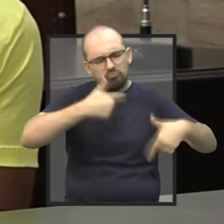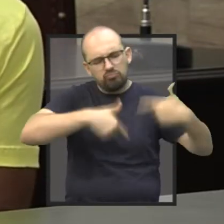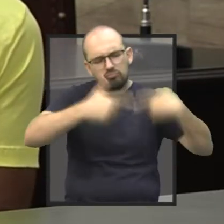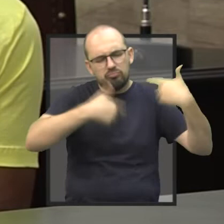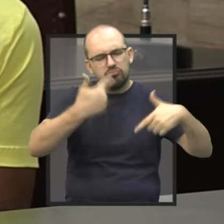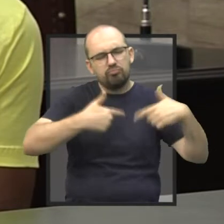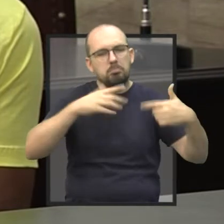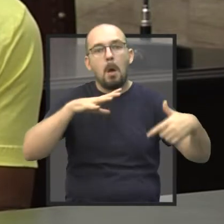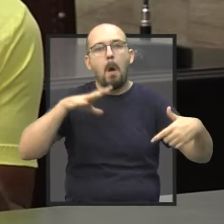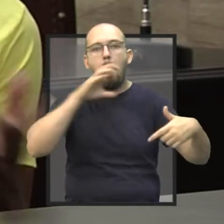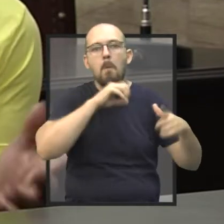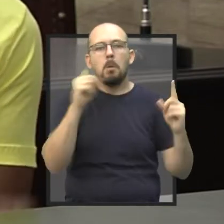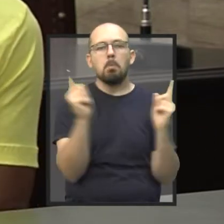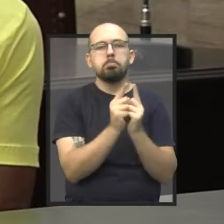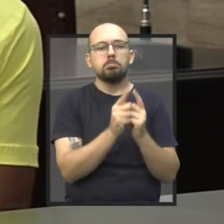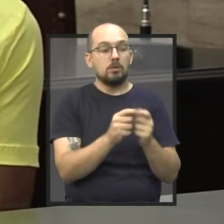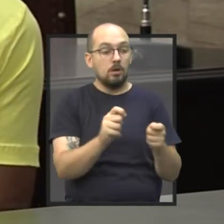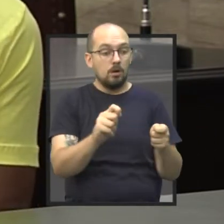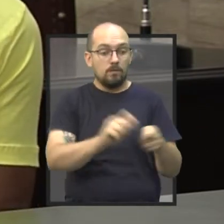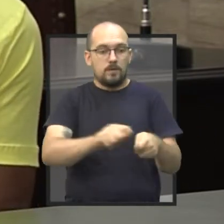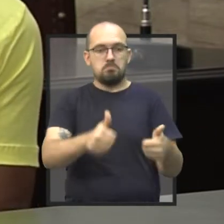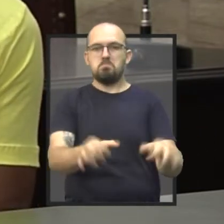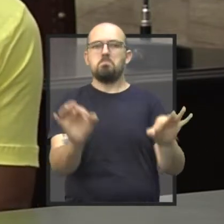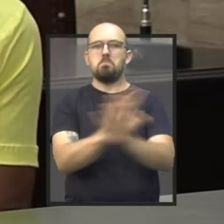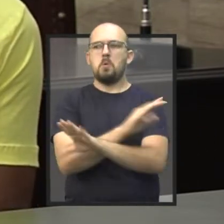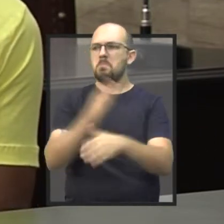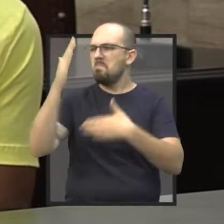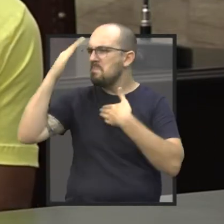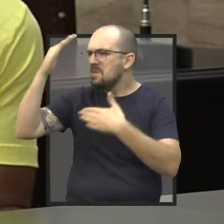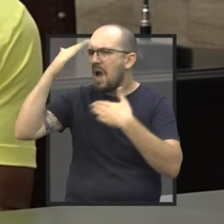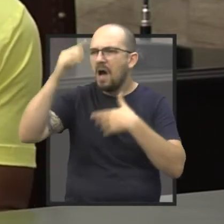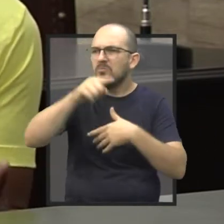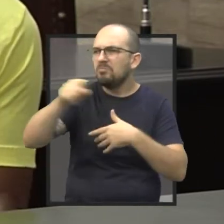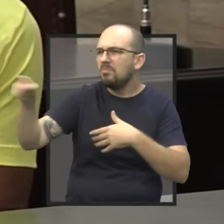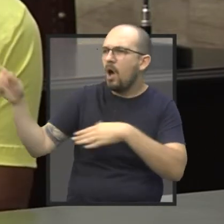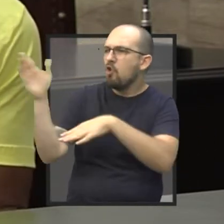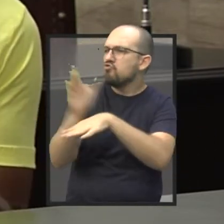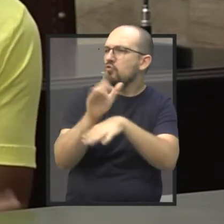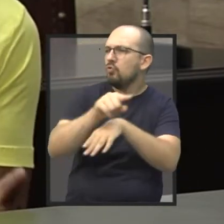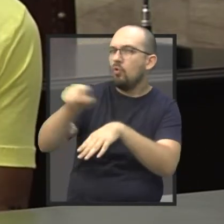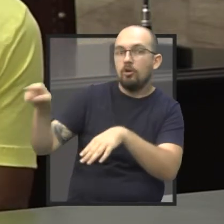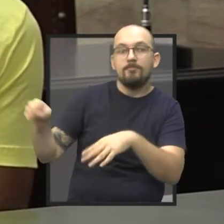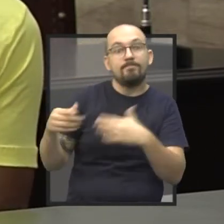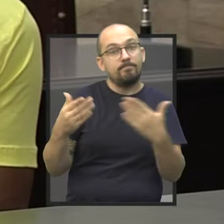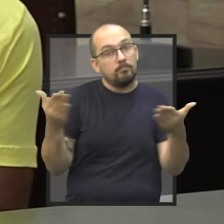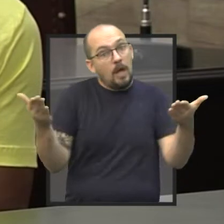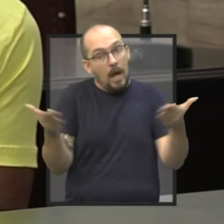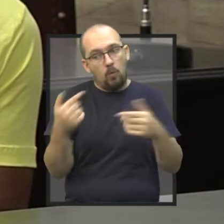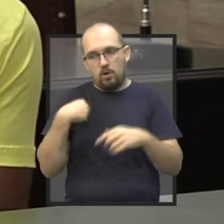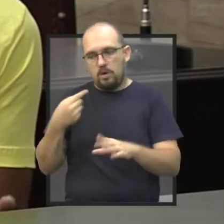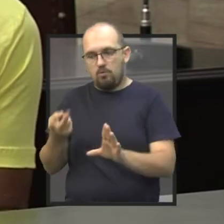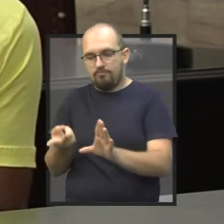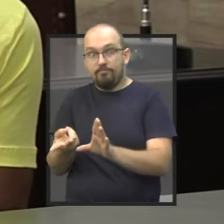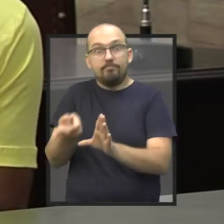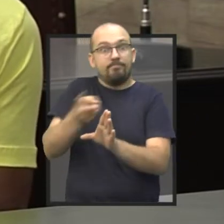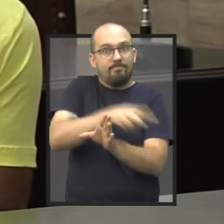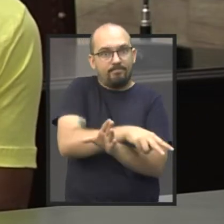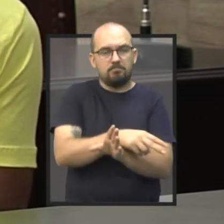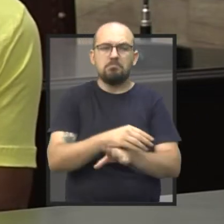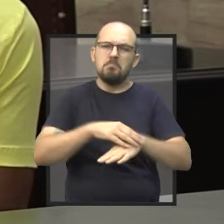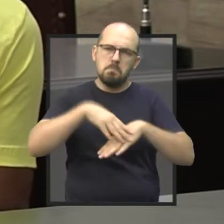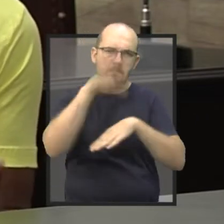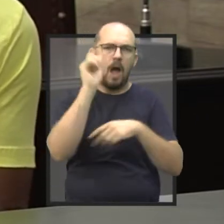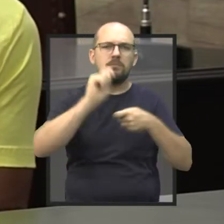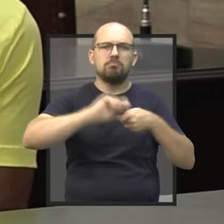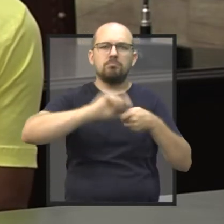acabou ficando muito bom, né? E na época eu agradeci a toda a equipe lá. E agora, eu tendo essa transformação, a gente vai poder